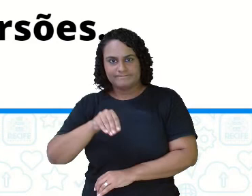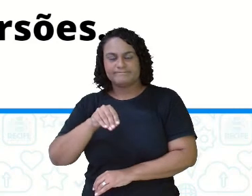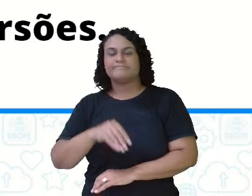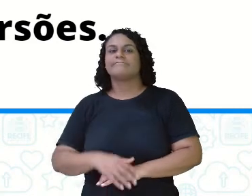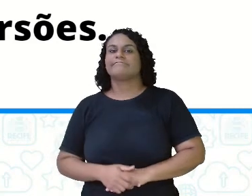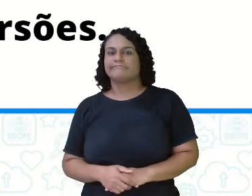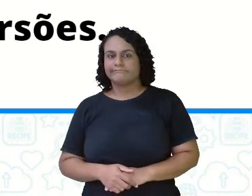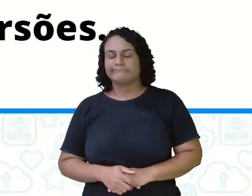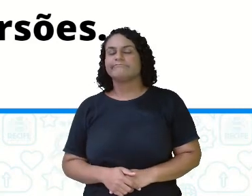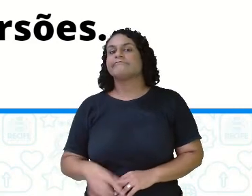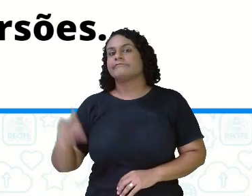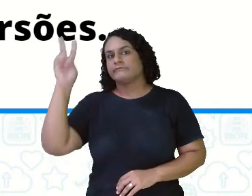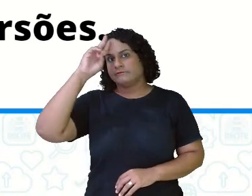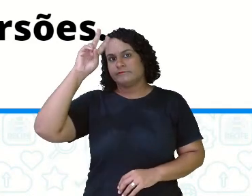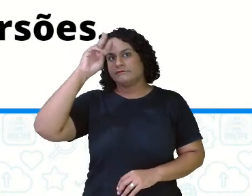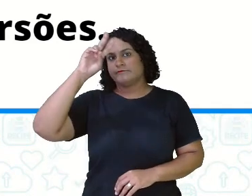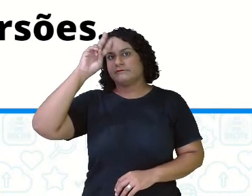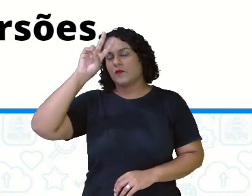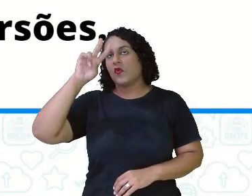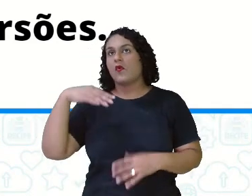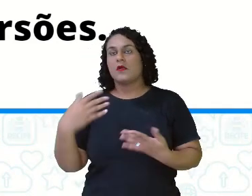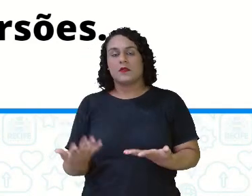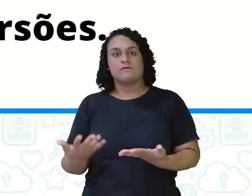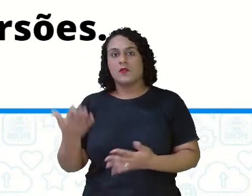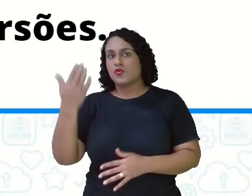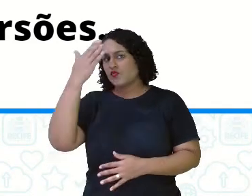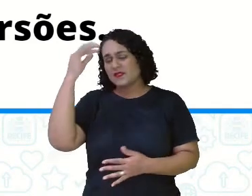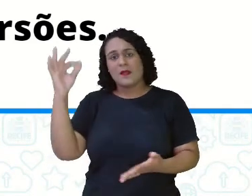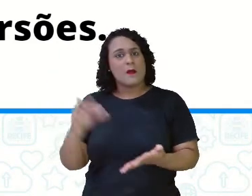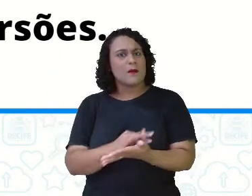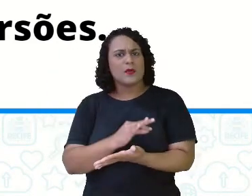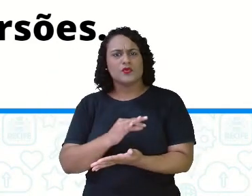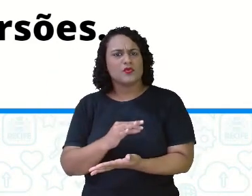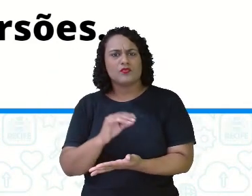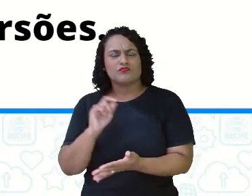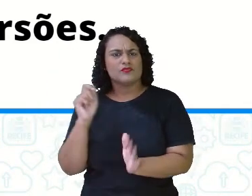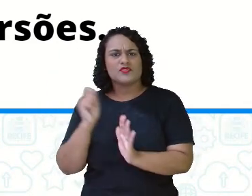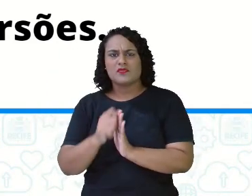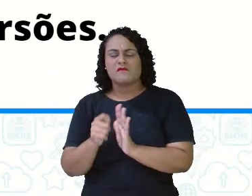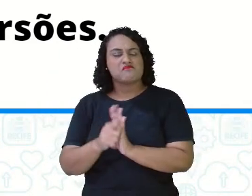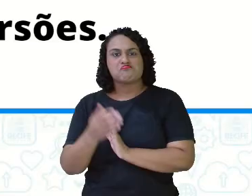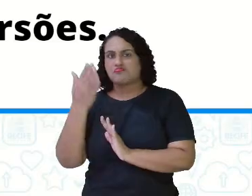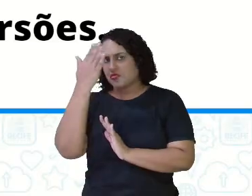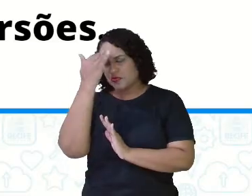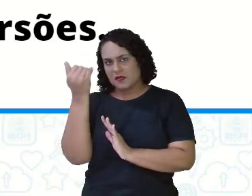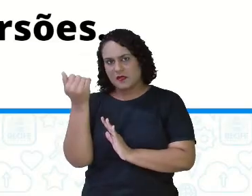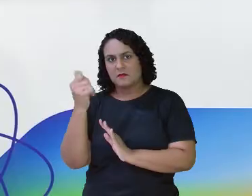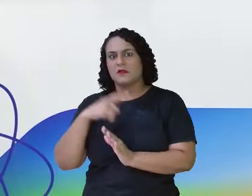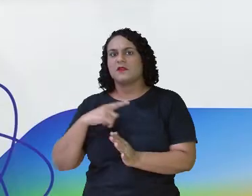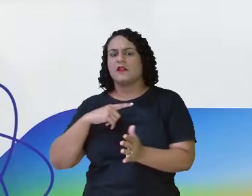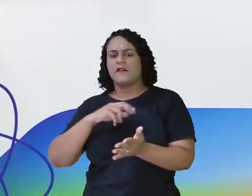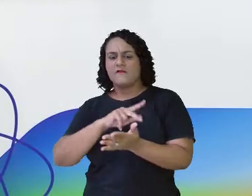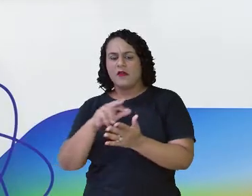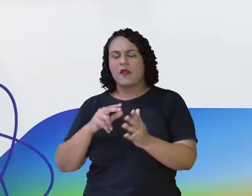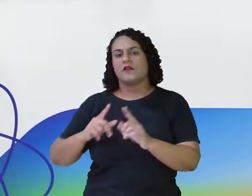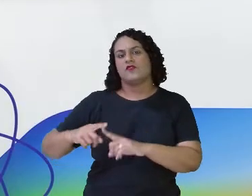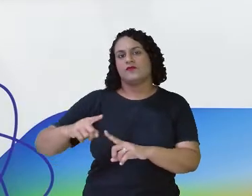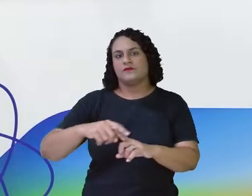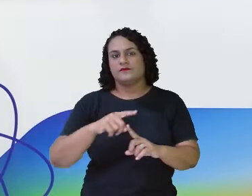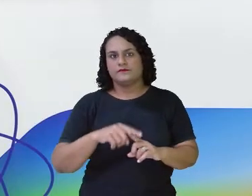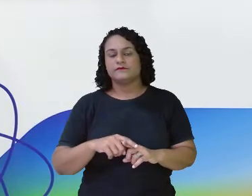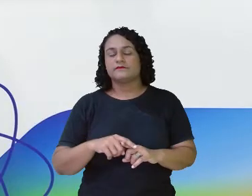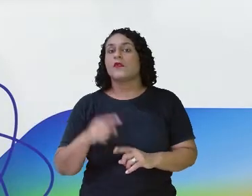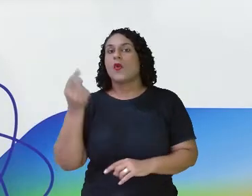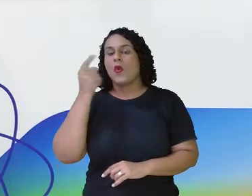palavra. Essas histórias anônimas têm geralmente várias versões. Vocês vão concordar comigo, tem